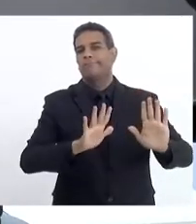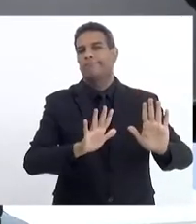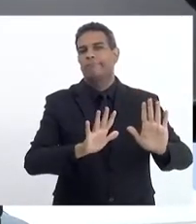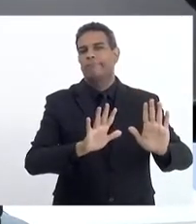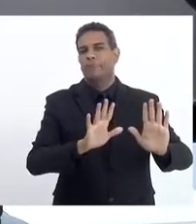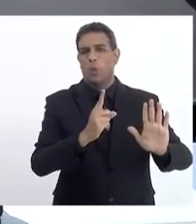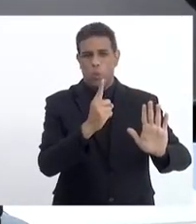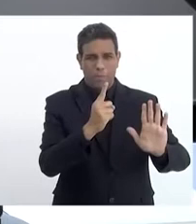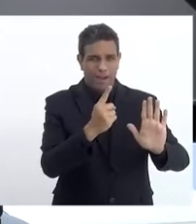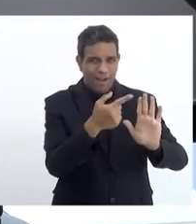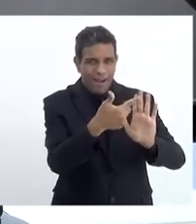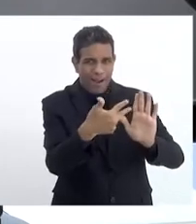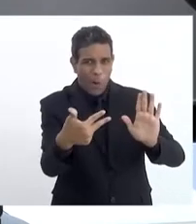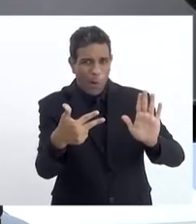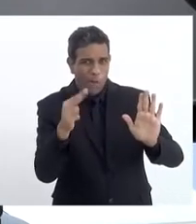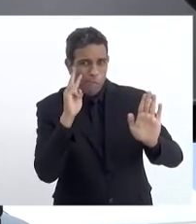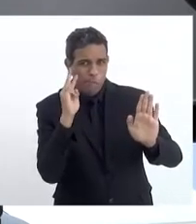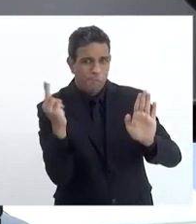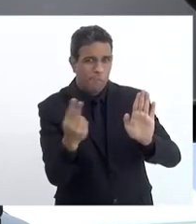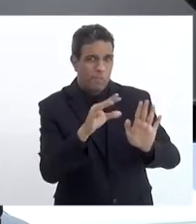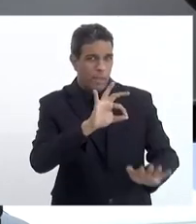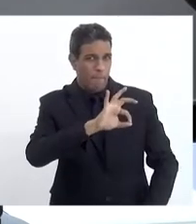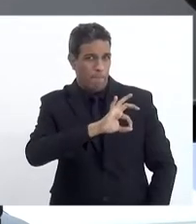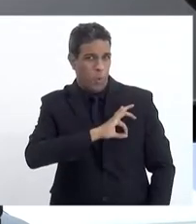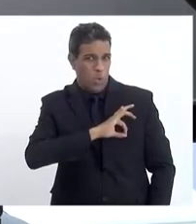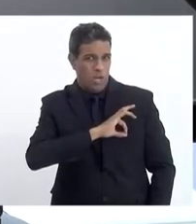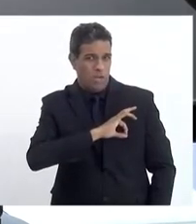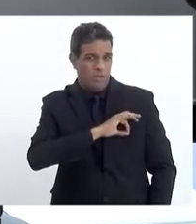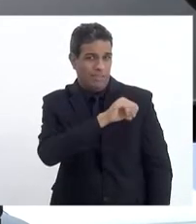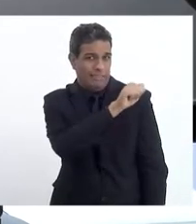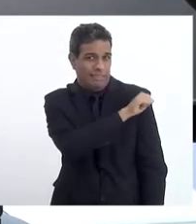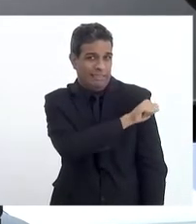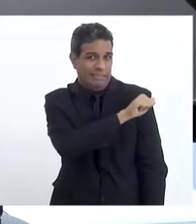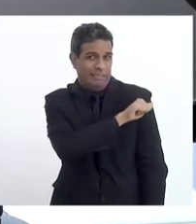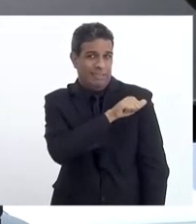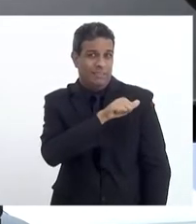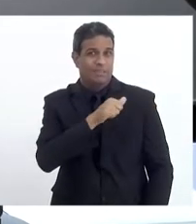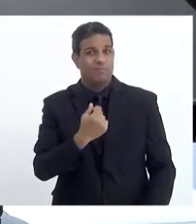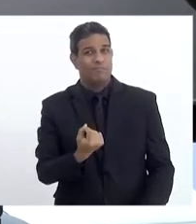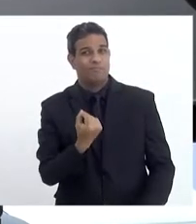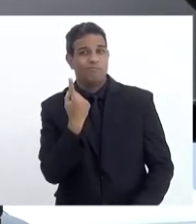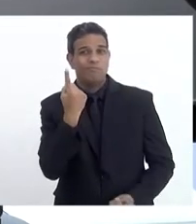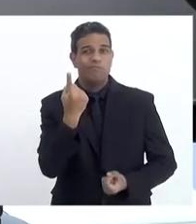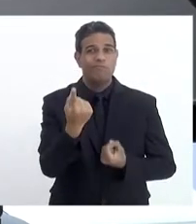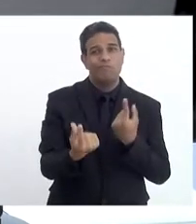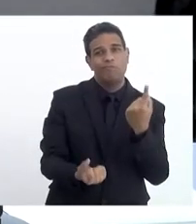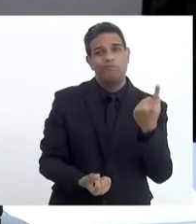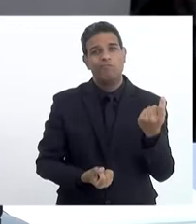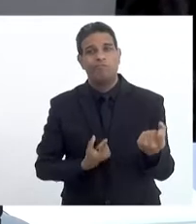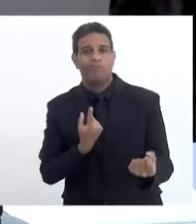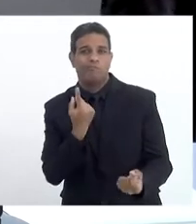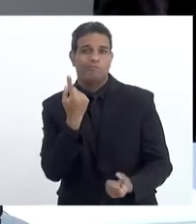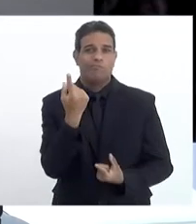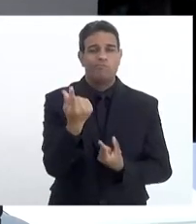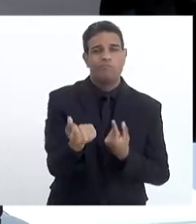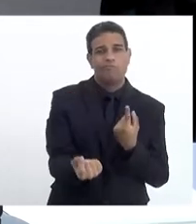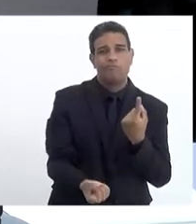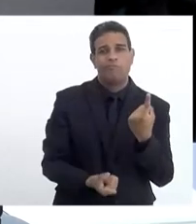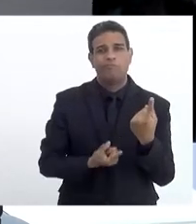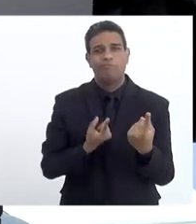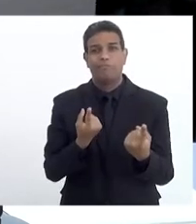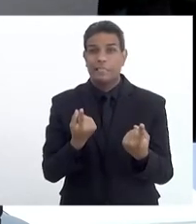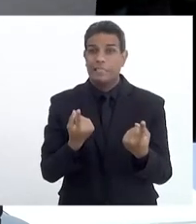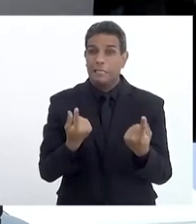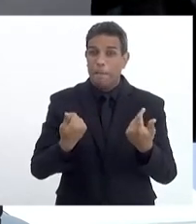Uma coisa é a Polícia Militar, eventualmente, numa imperiosa